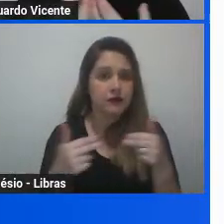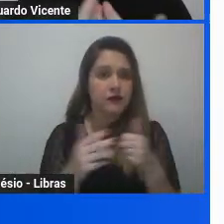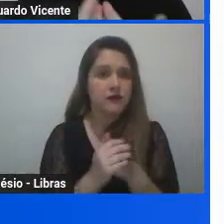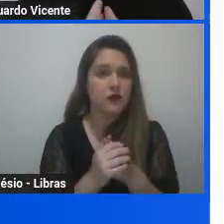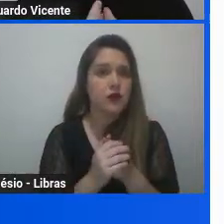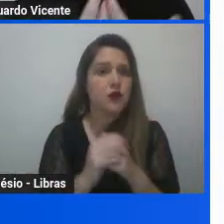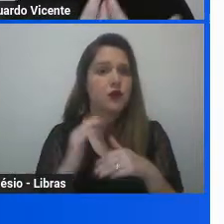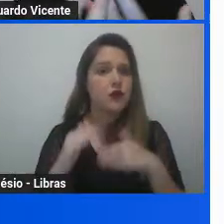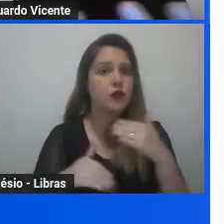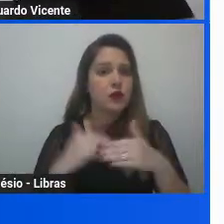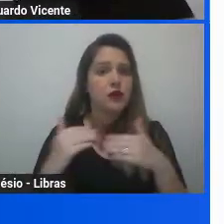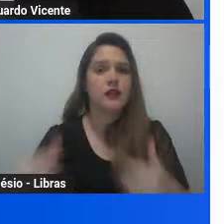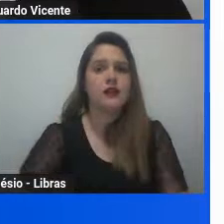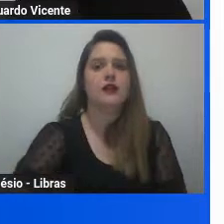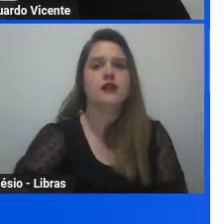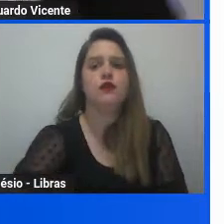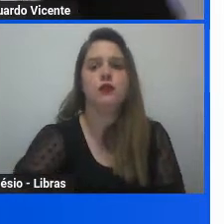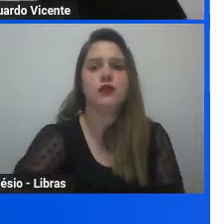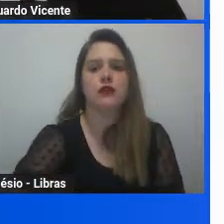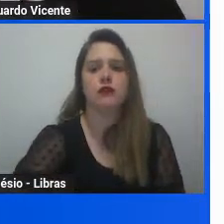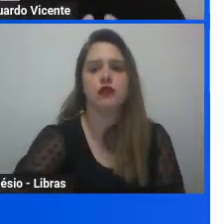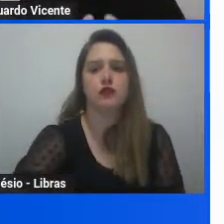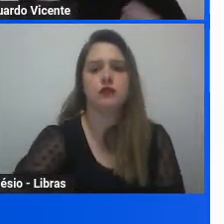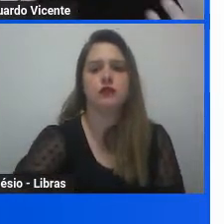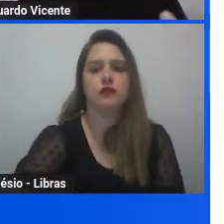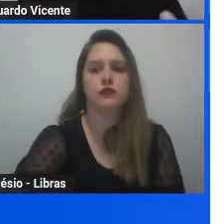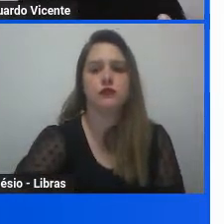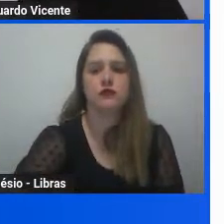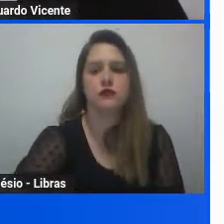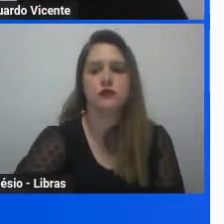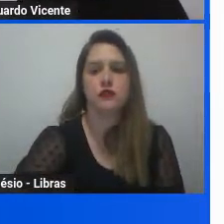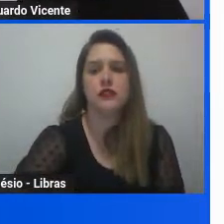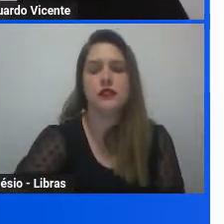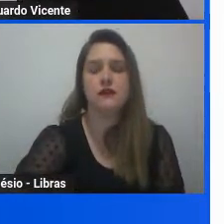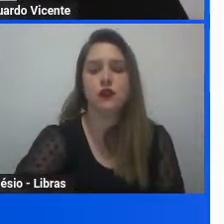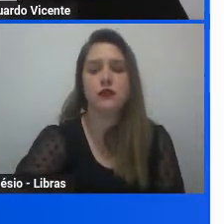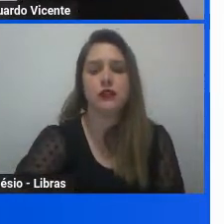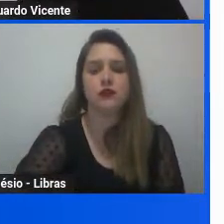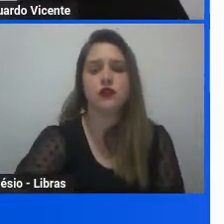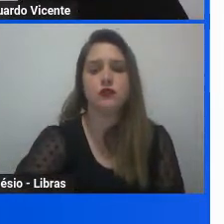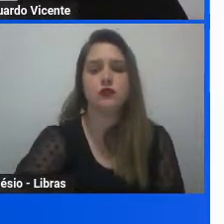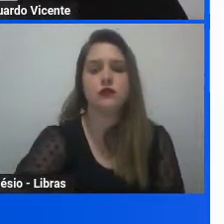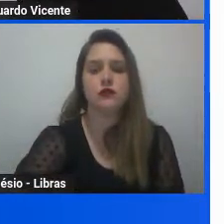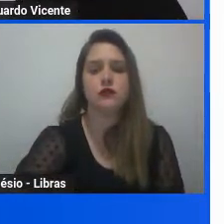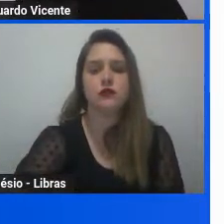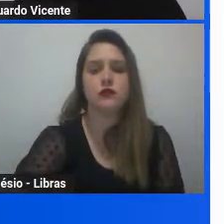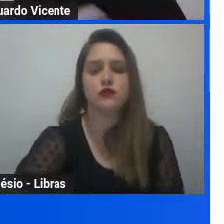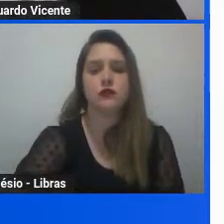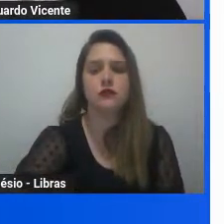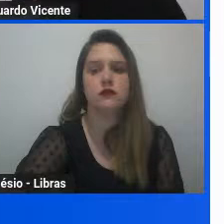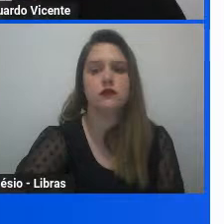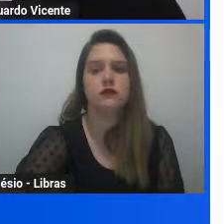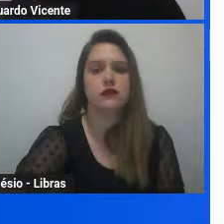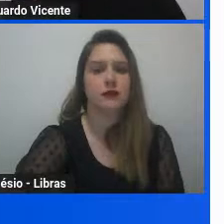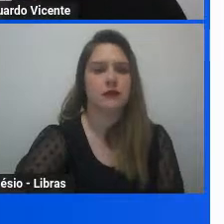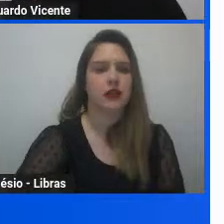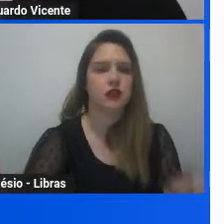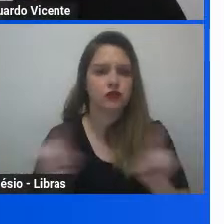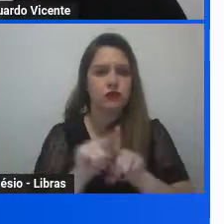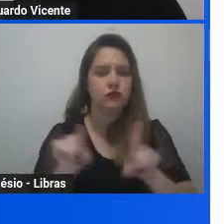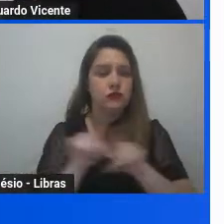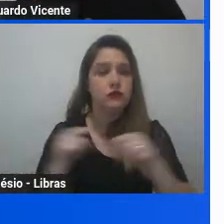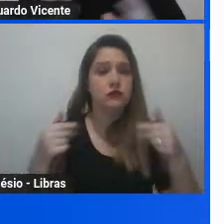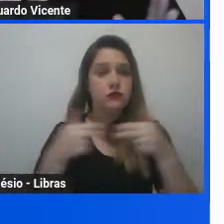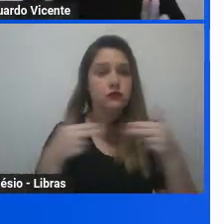Então, eu vou avaliar esta cena. Avaliando esta situação, eu vou observar o quê? O